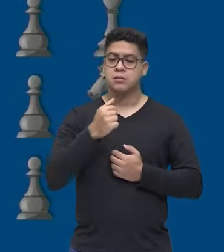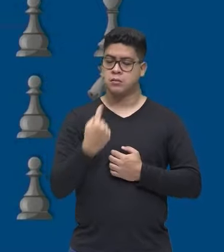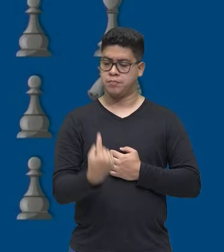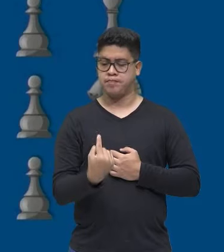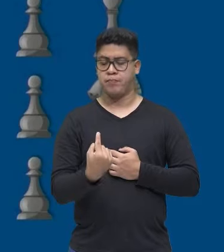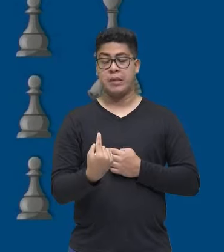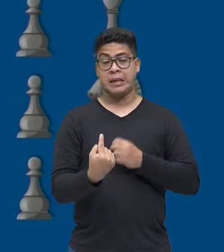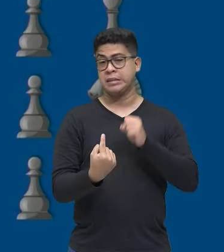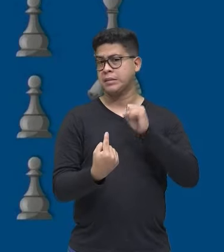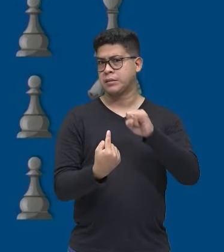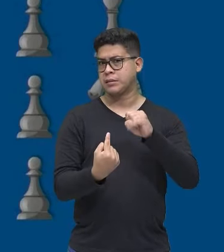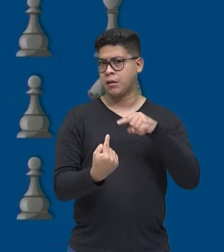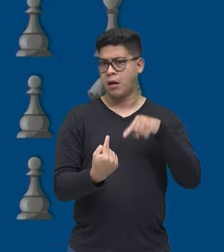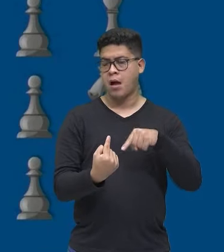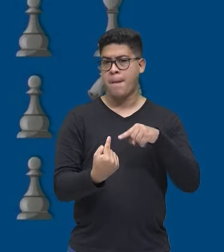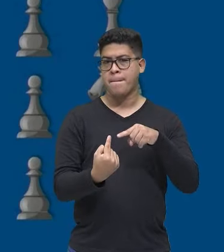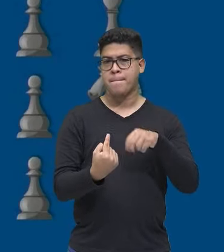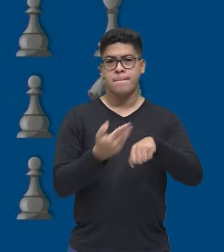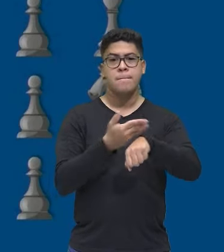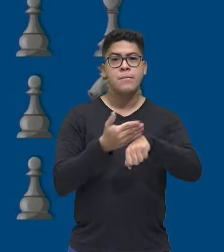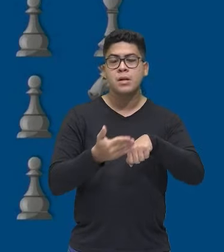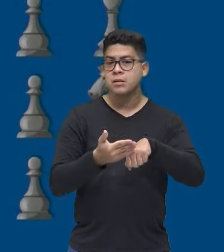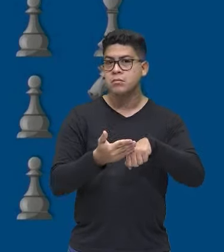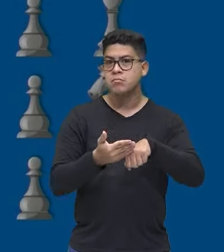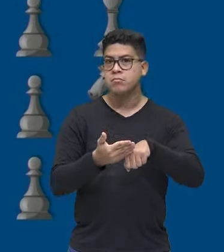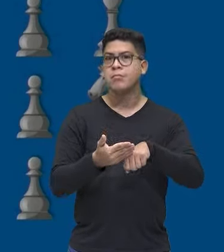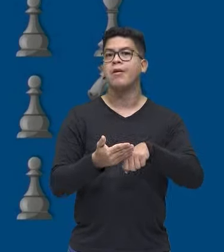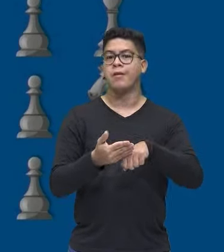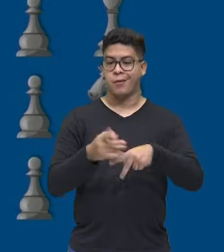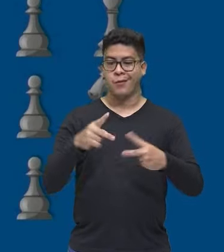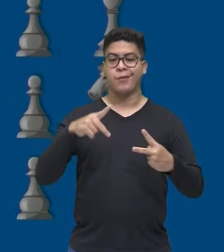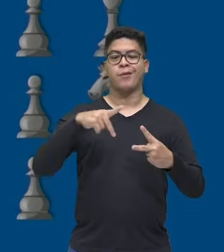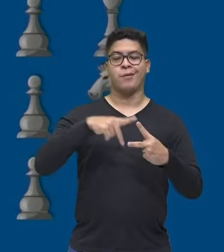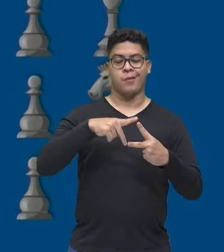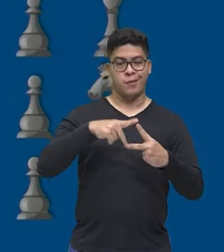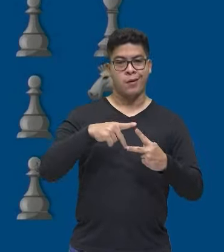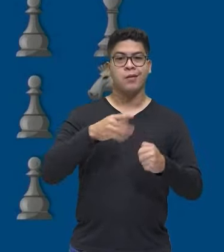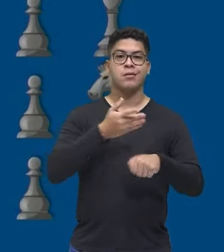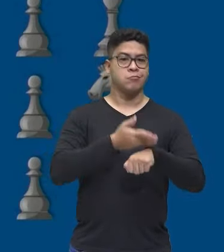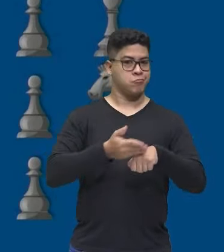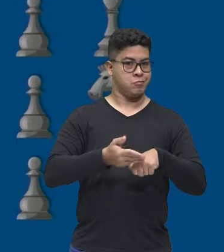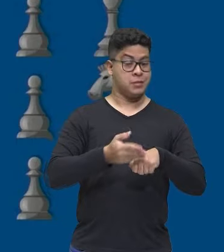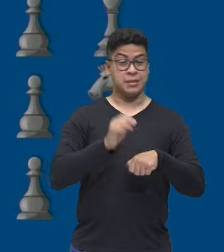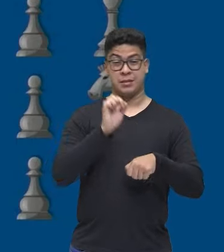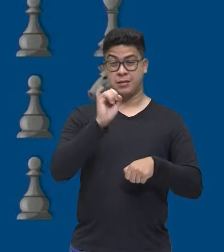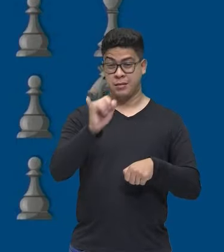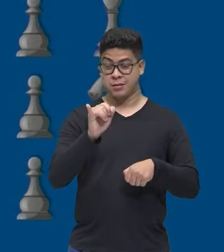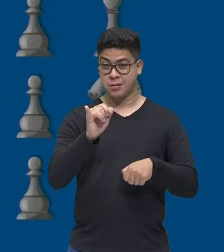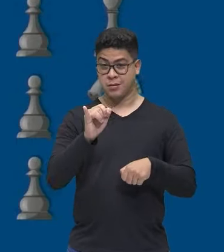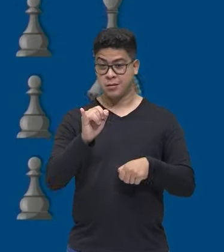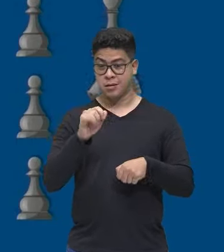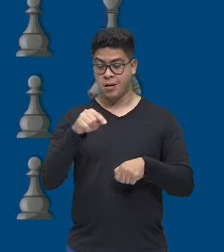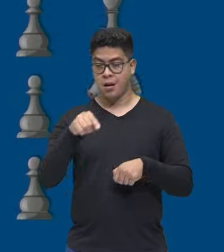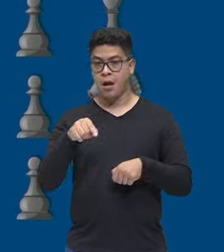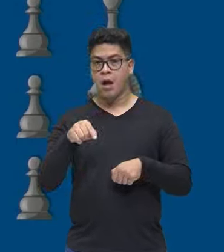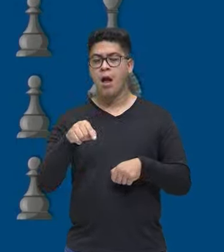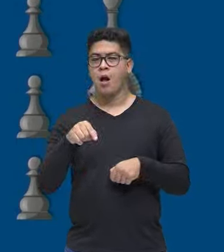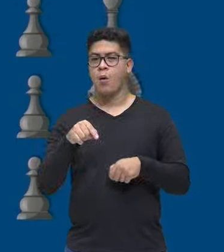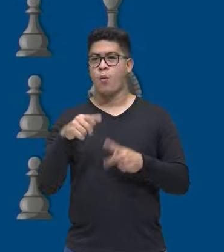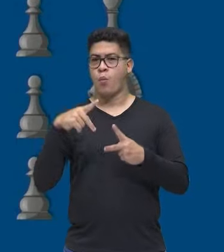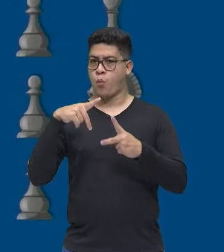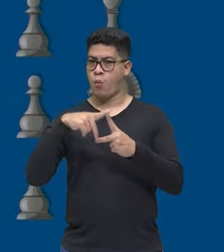uma peça, se ela é uma rainha de cor clara, ela vai ficar na casa clara. Se é uma rainha de cor